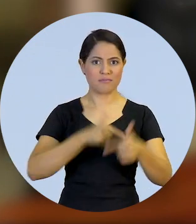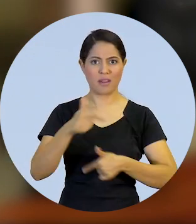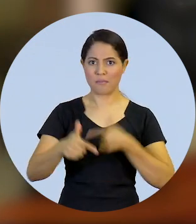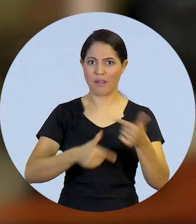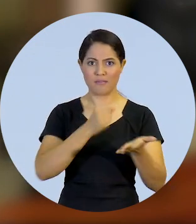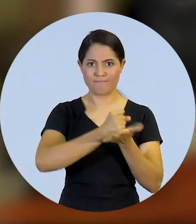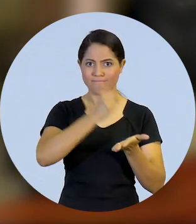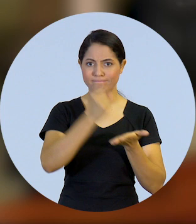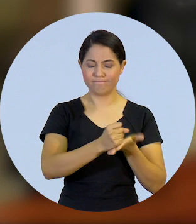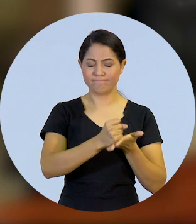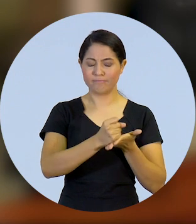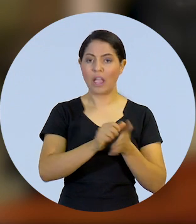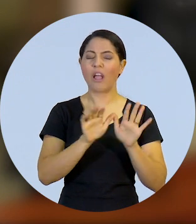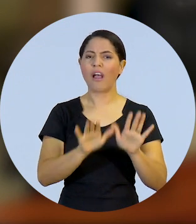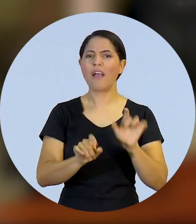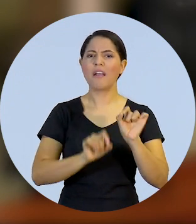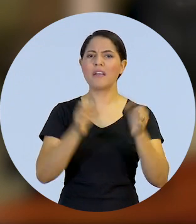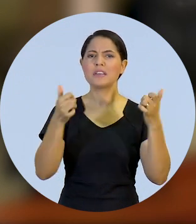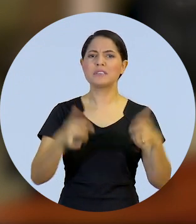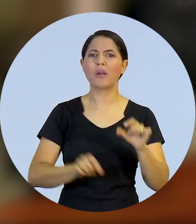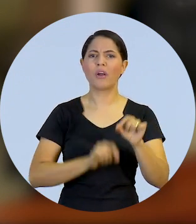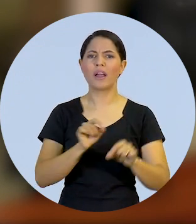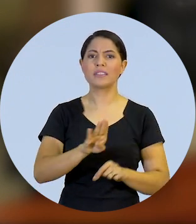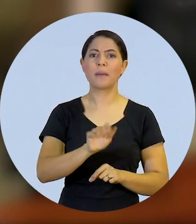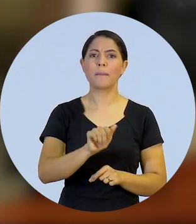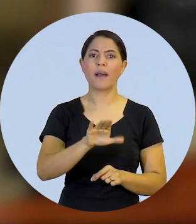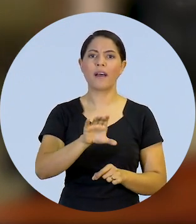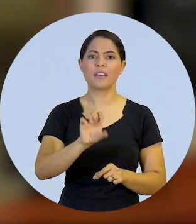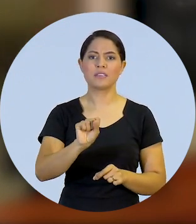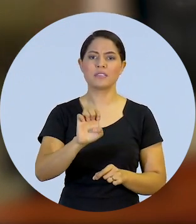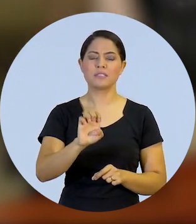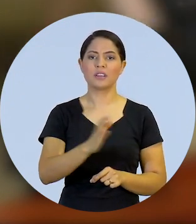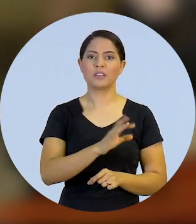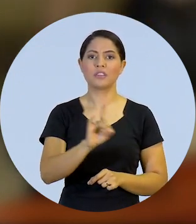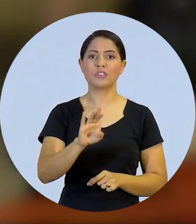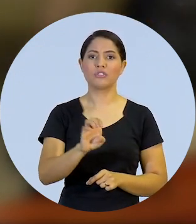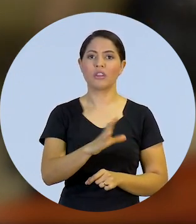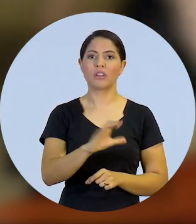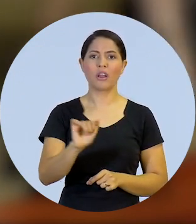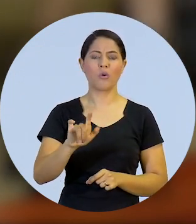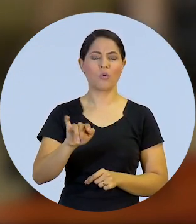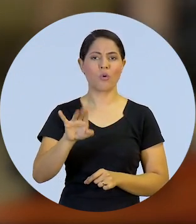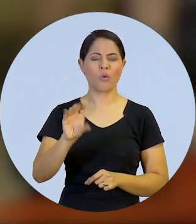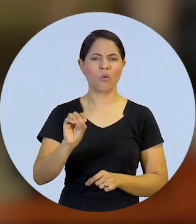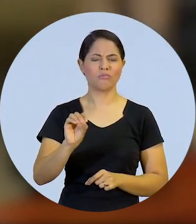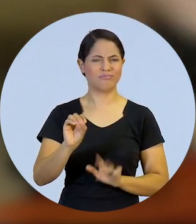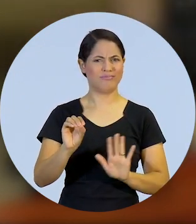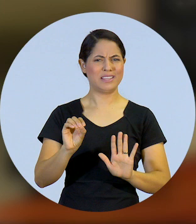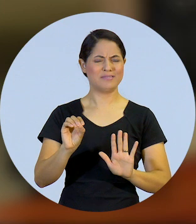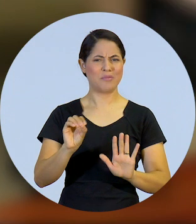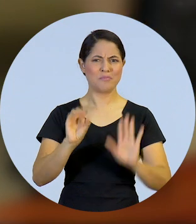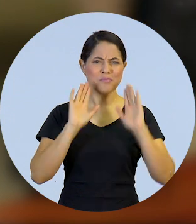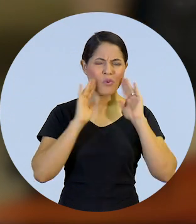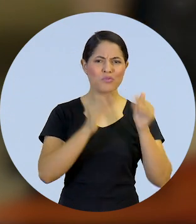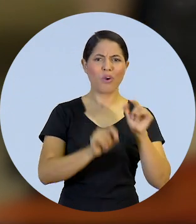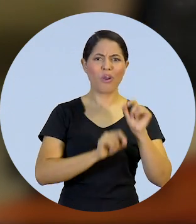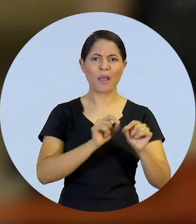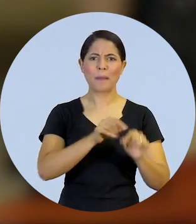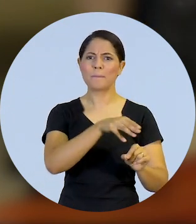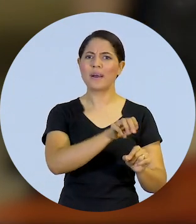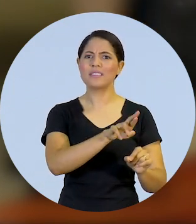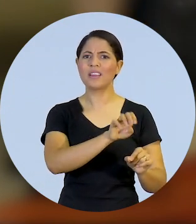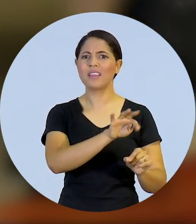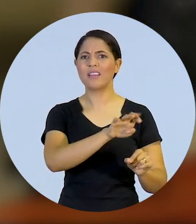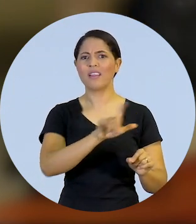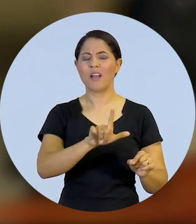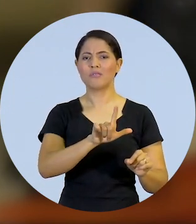vínculo empregatício, há aqui uma descrição da base de cálculo e não do aspecto material. A norma de incidência ela vai